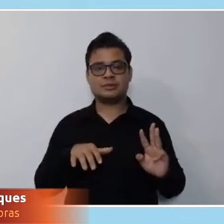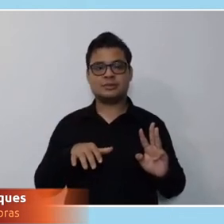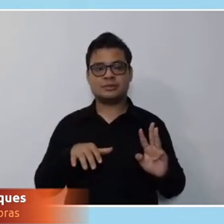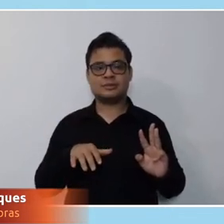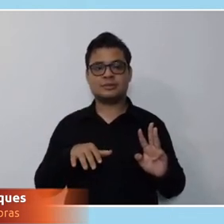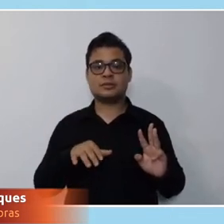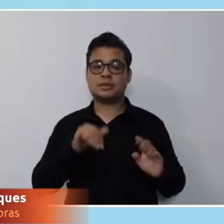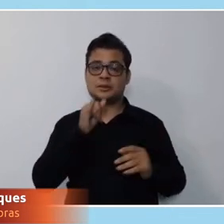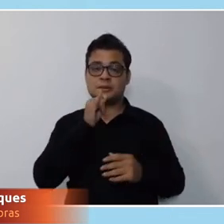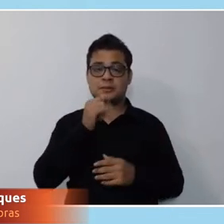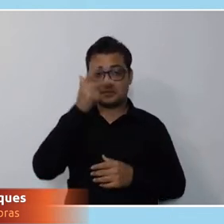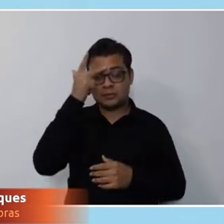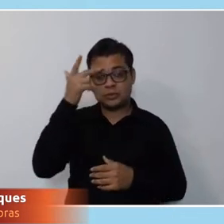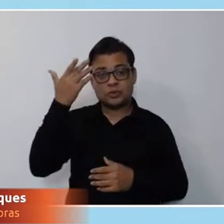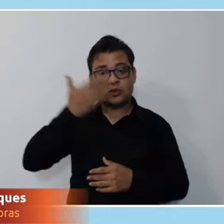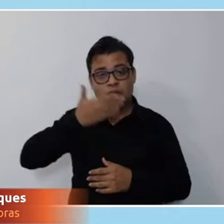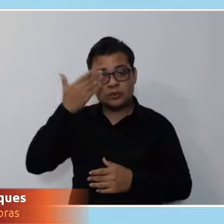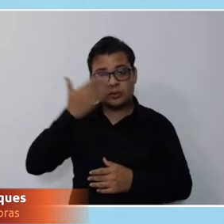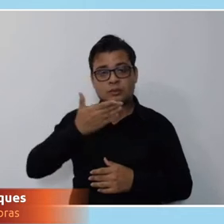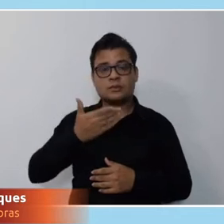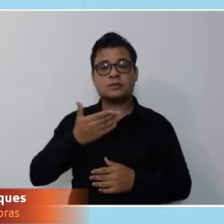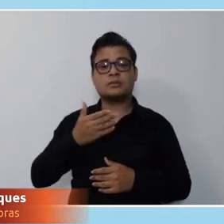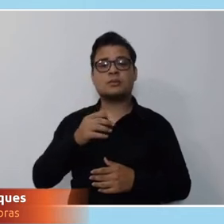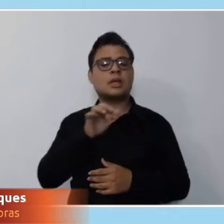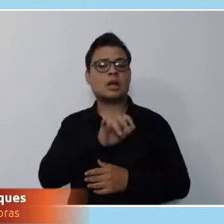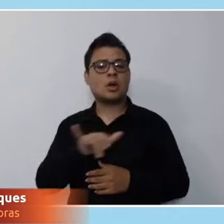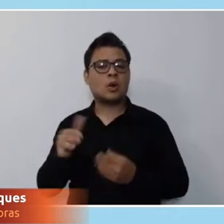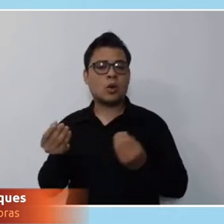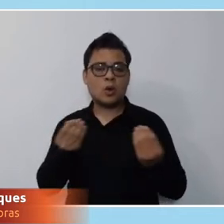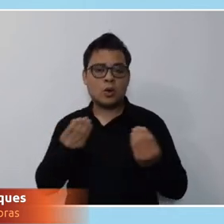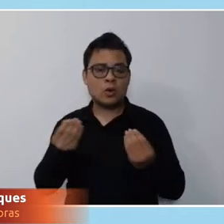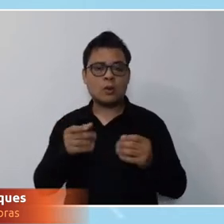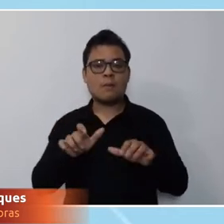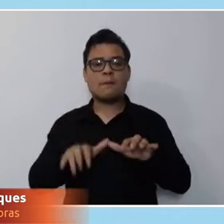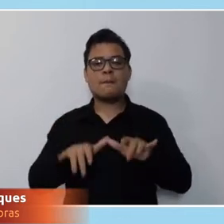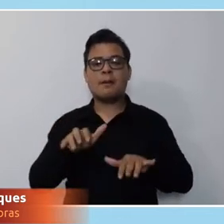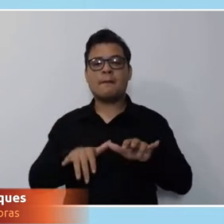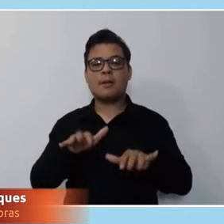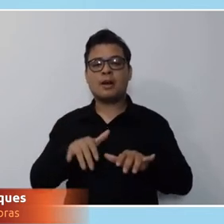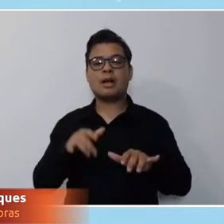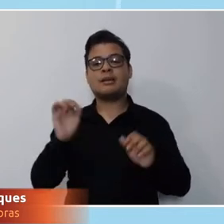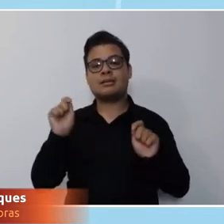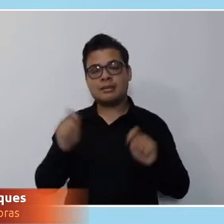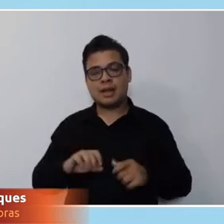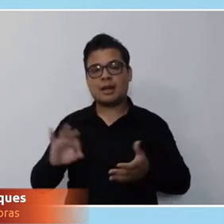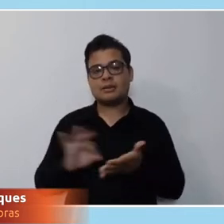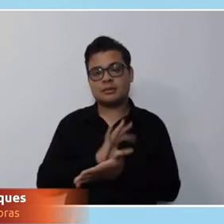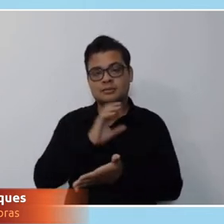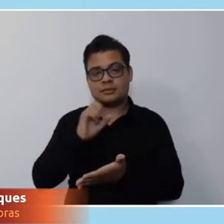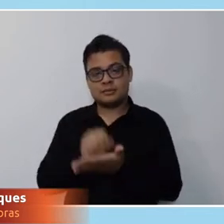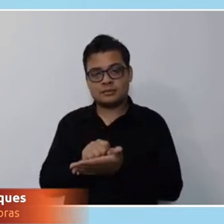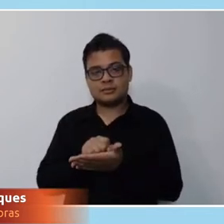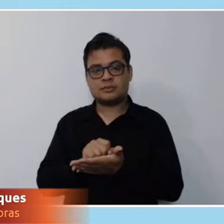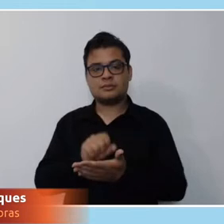o GC. Só letra para a gente como é que eu tenho que digitar lá para fazer a minha inscrição. É